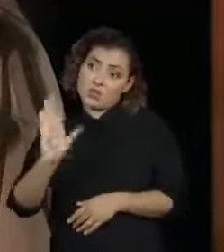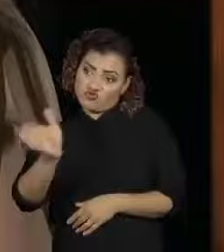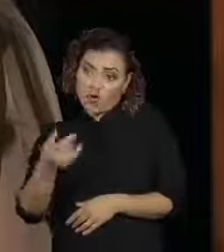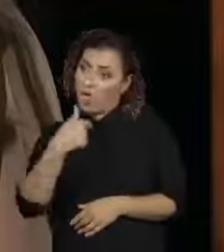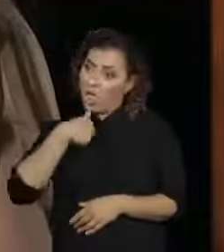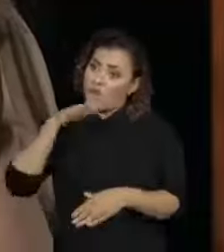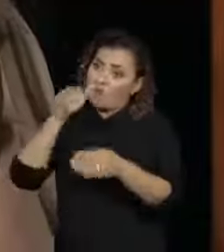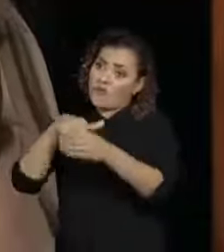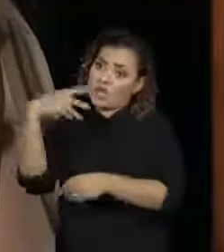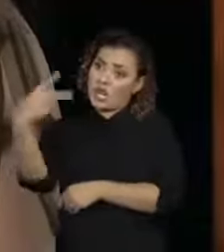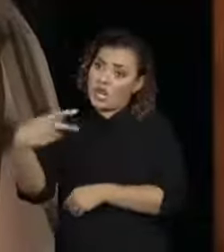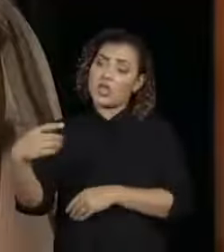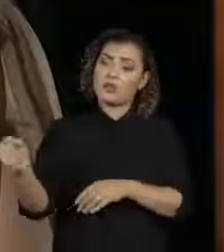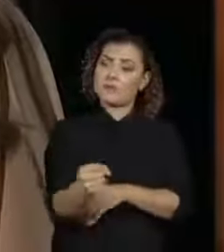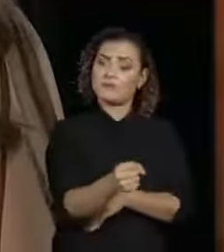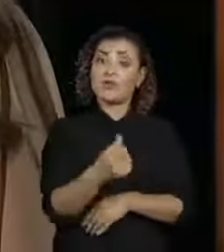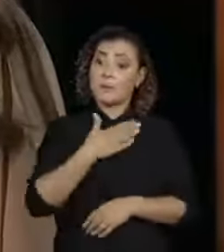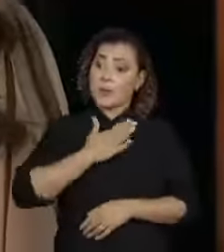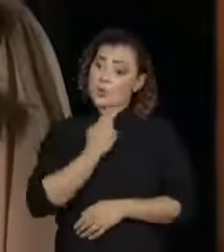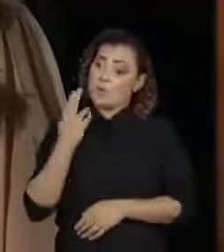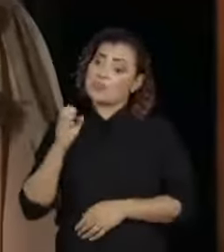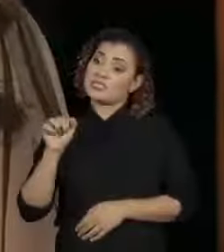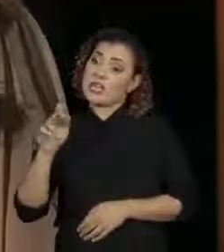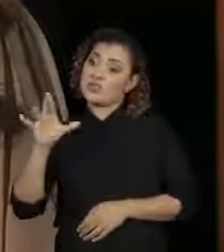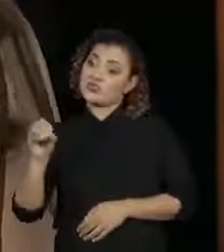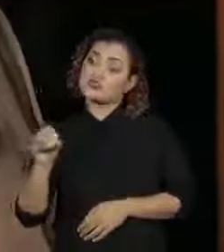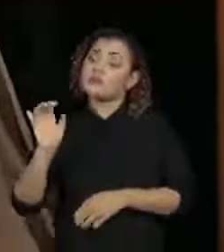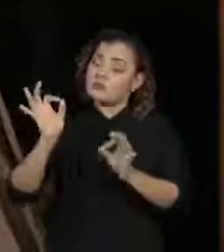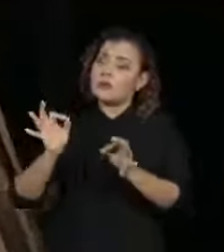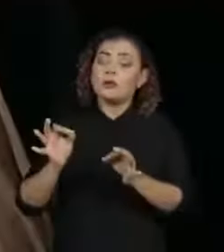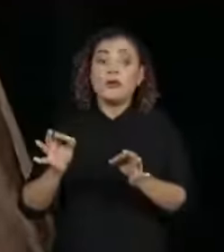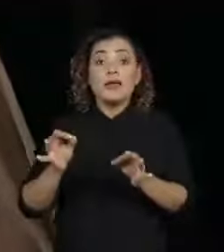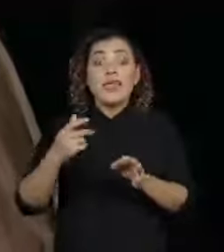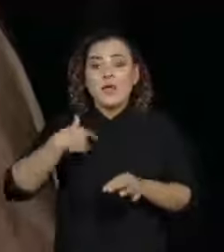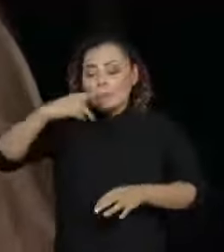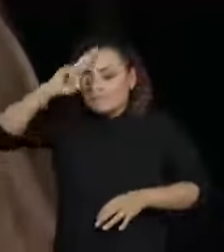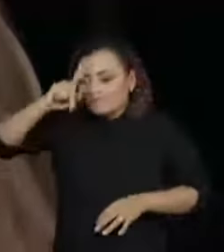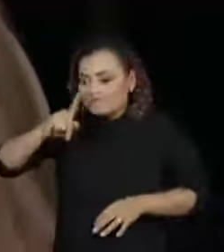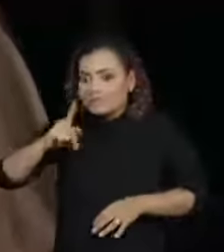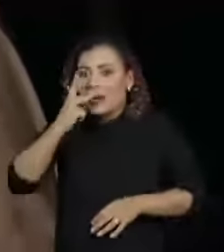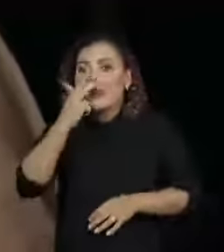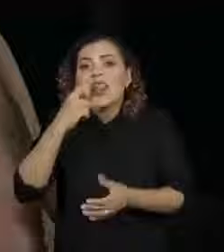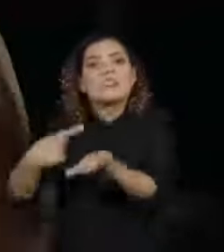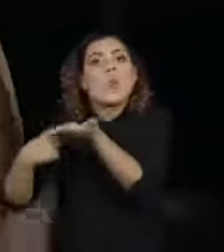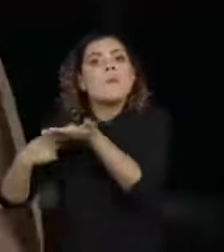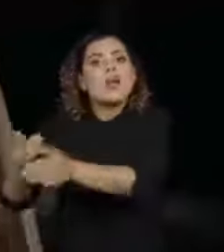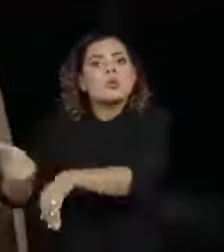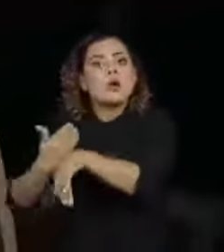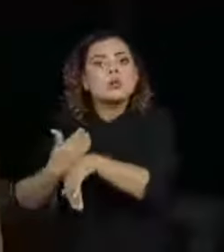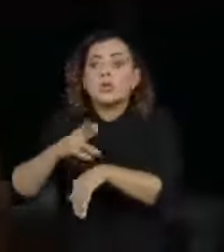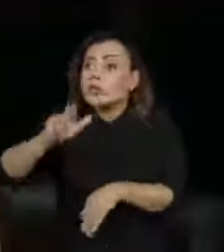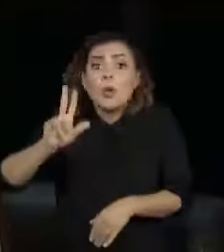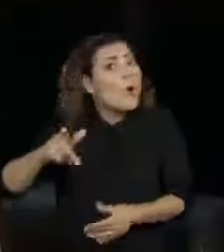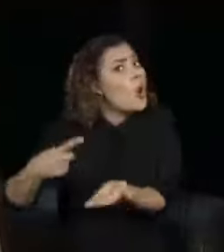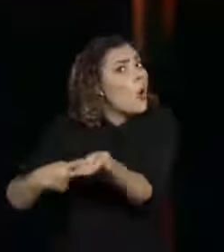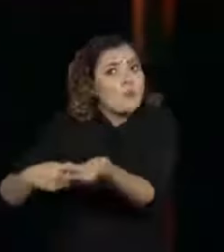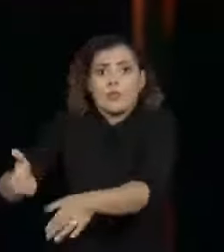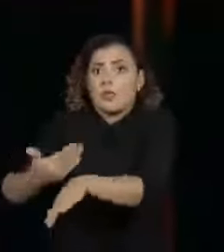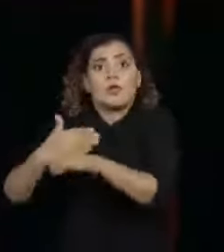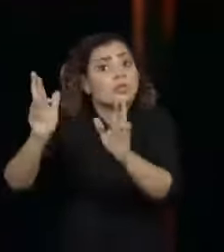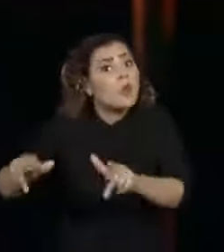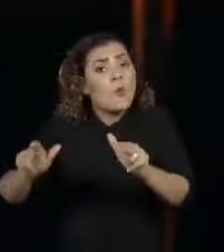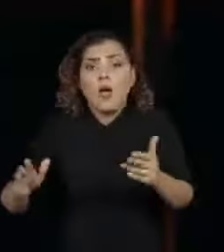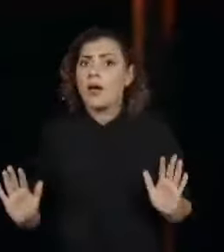você trocou eu sou Sérgio tá Marisa Exatamente esse número que eu cometi esse erro apareceu o que que é cartas marcadas